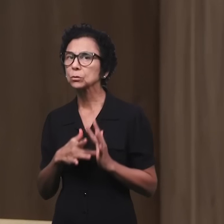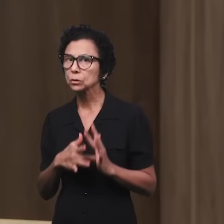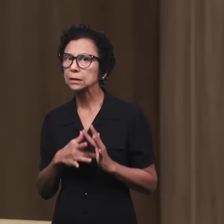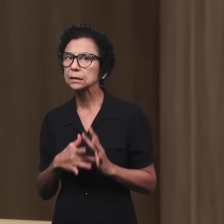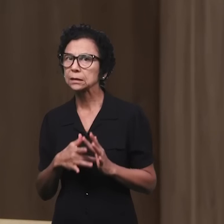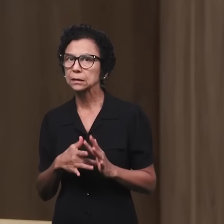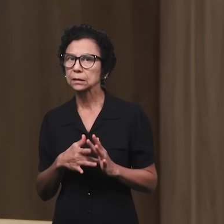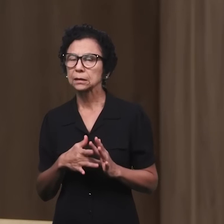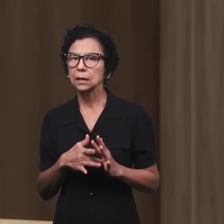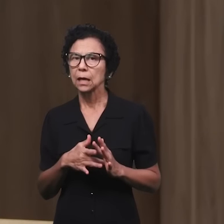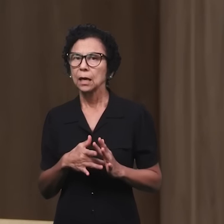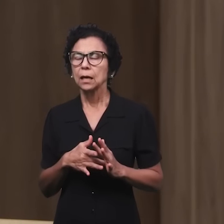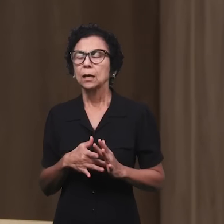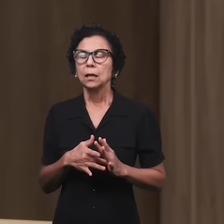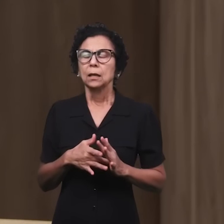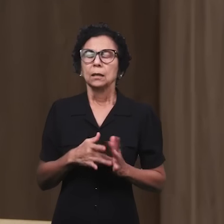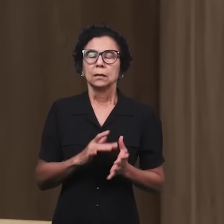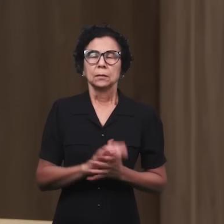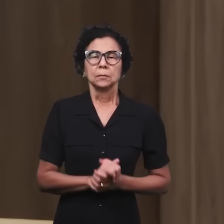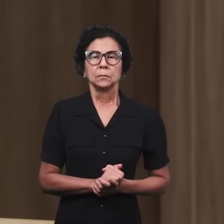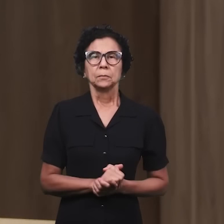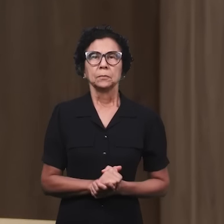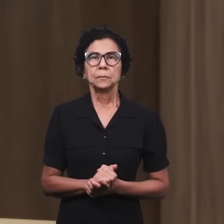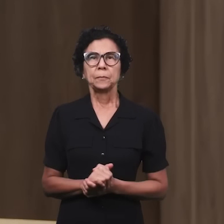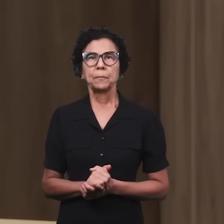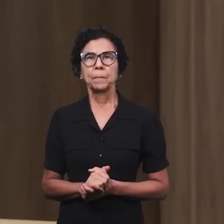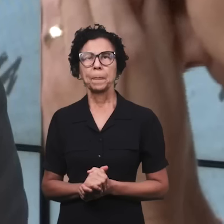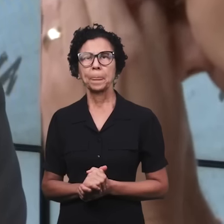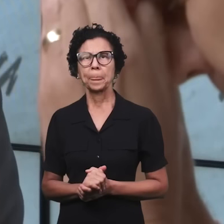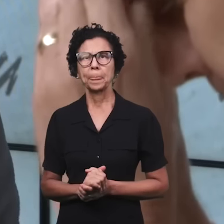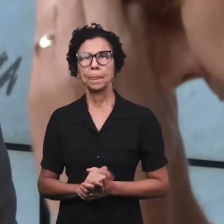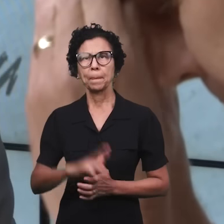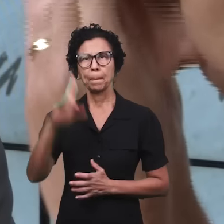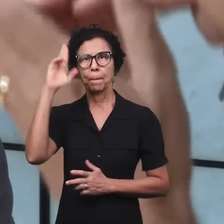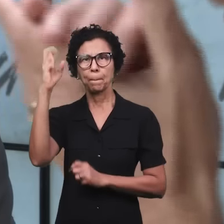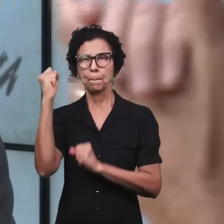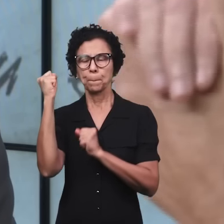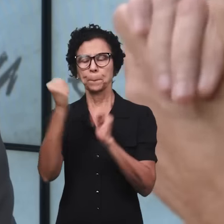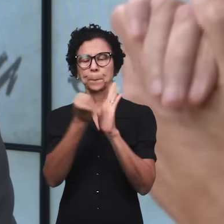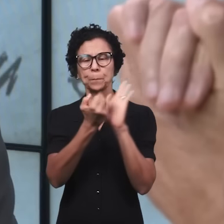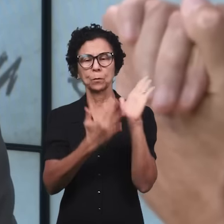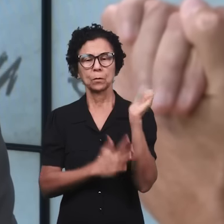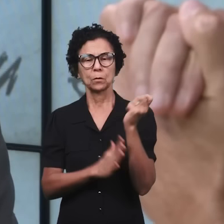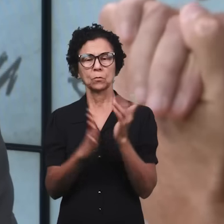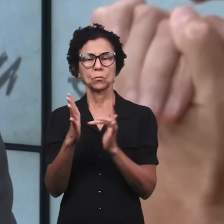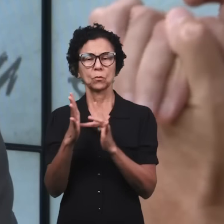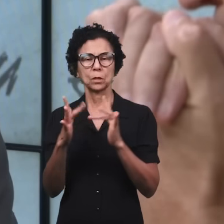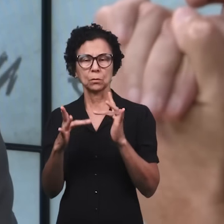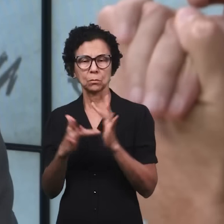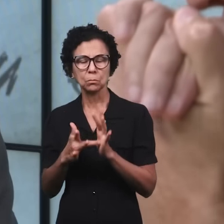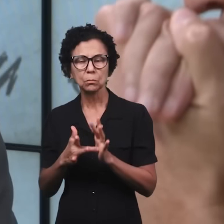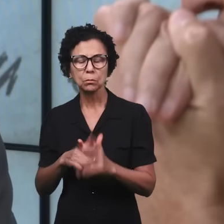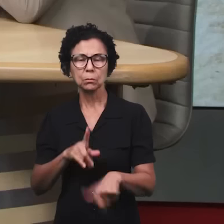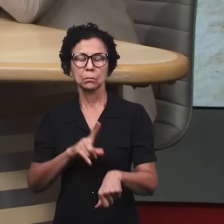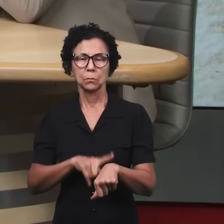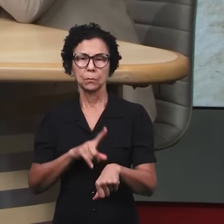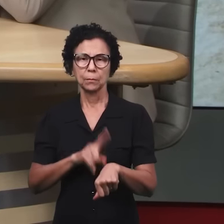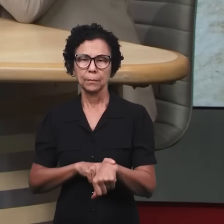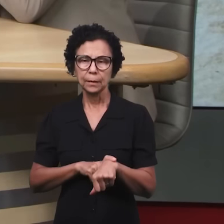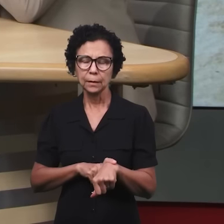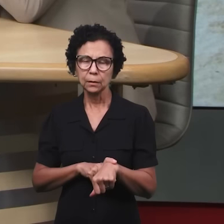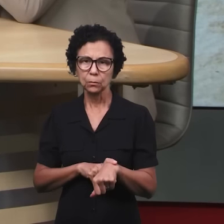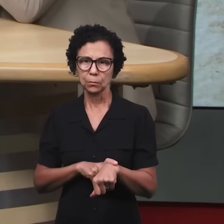Amém. a Jesus. Em nome de Jesus. Você pode clamar, Douglas. Senhor, pelo poder do sangue de Jesus, levantamos este